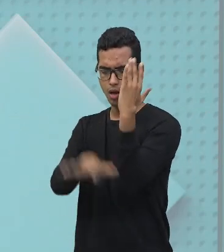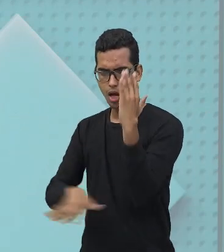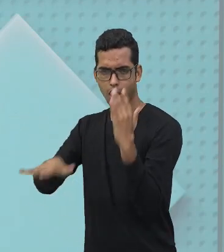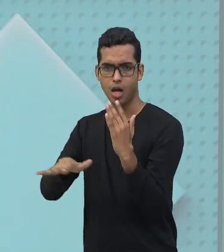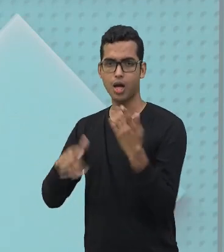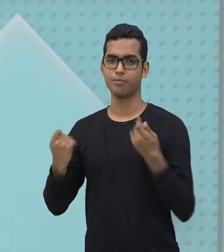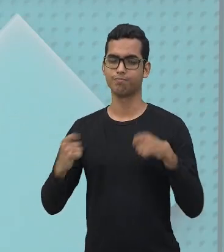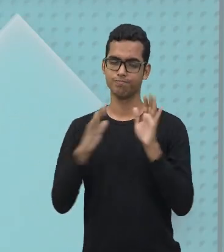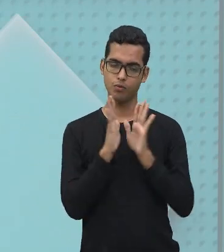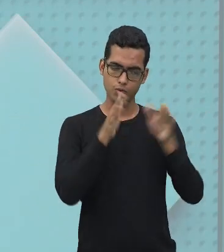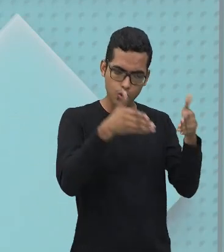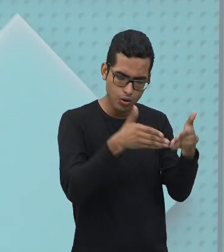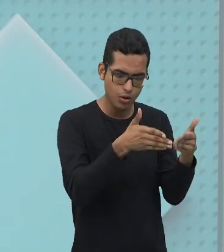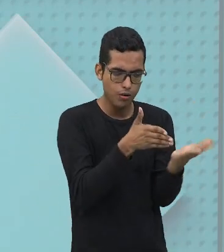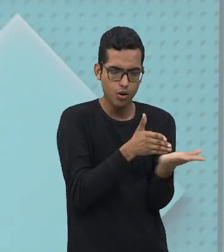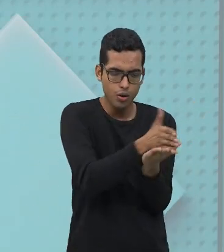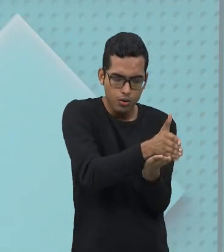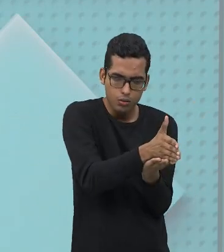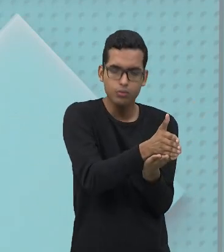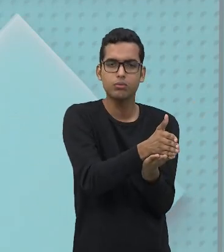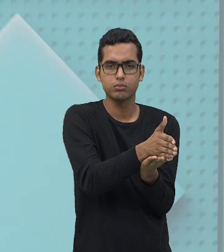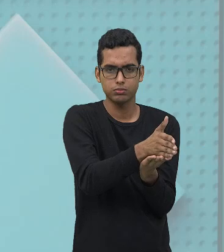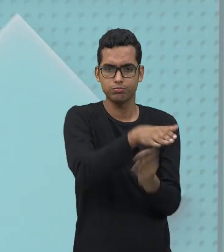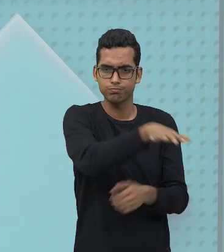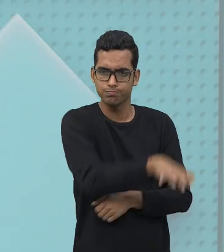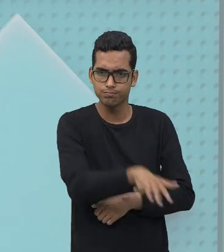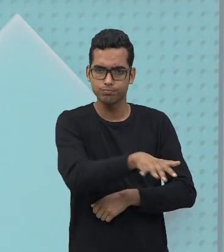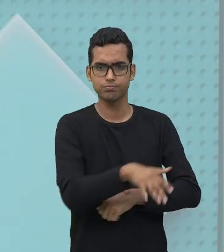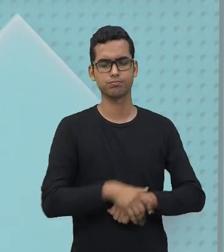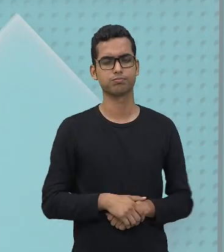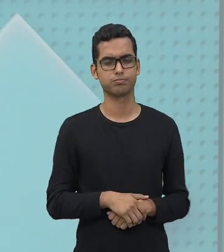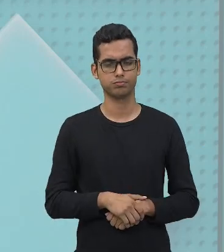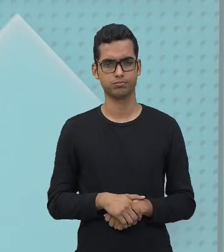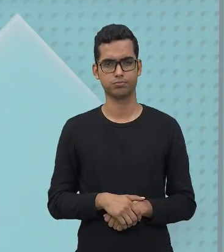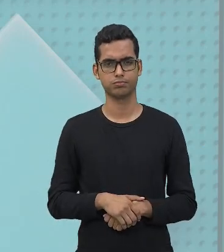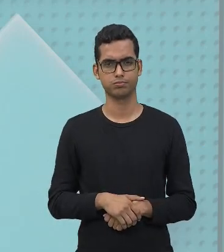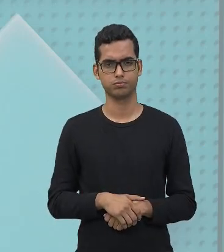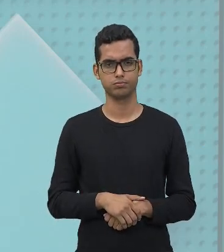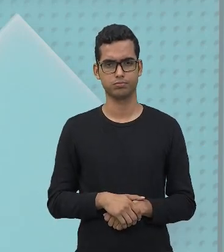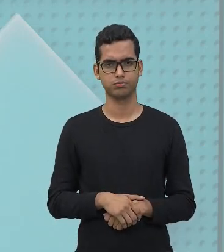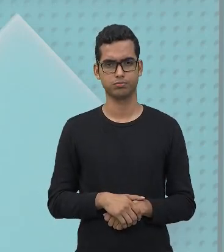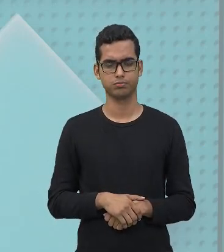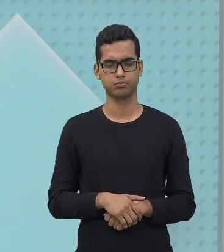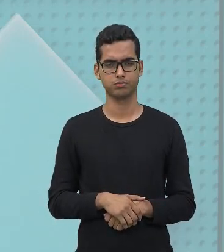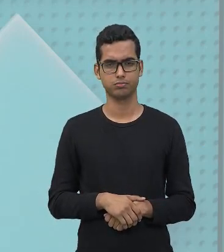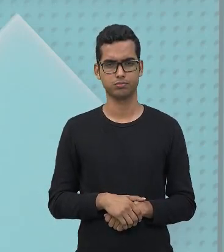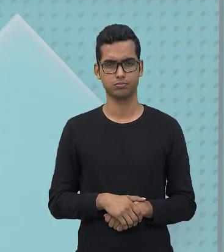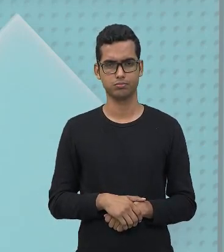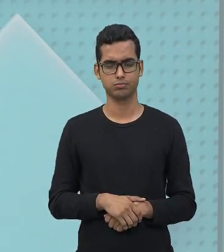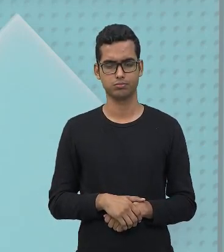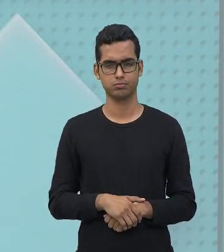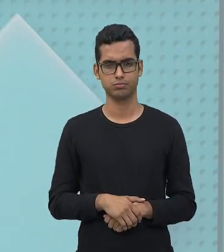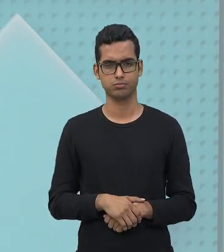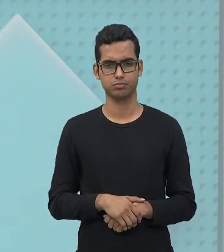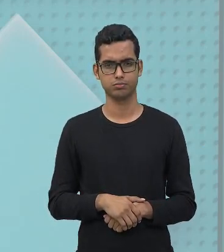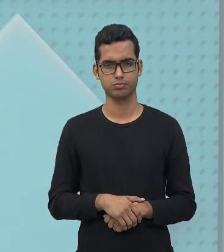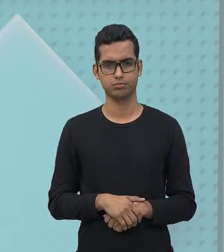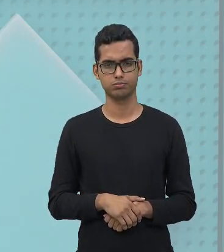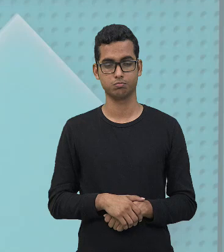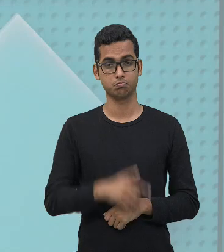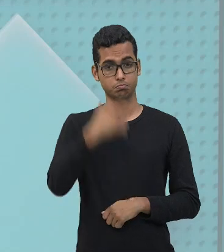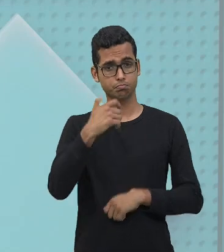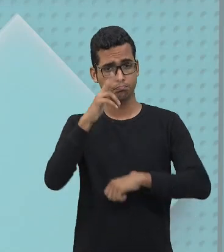que me conservar naquele pensamento, naquela direção. Então, eu vou